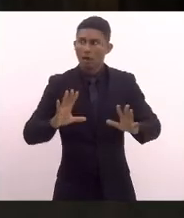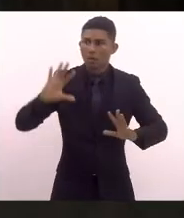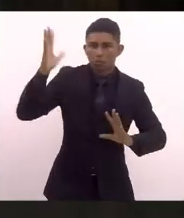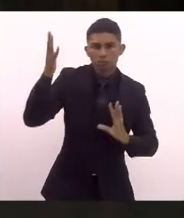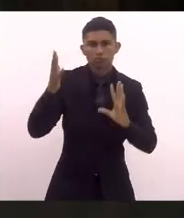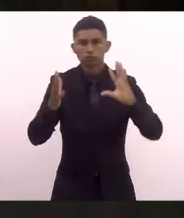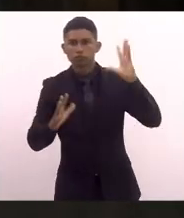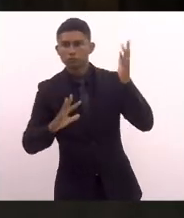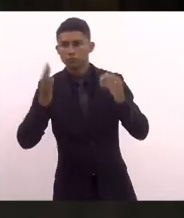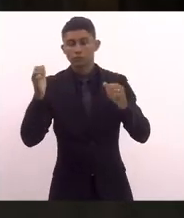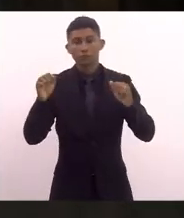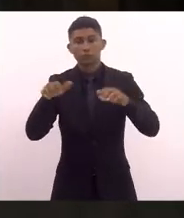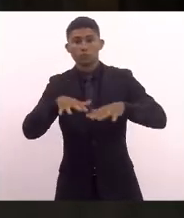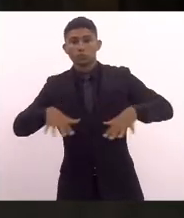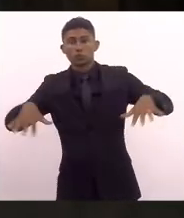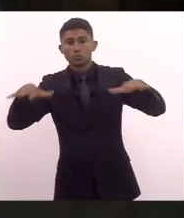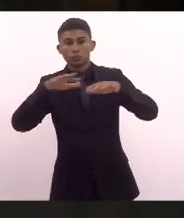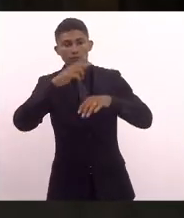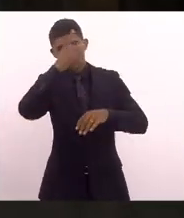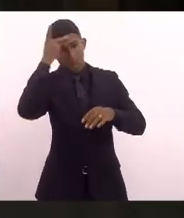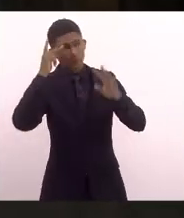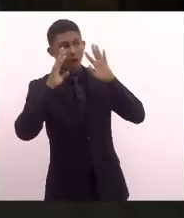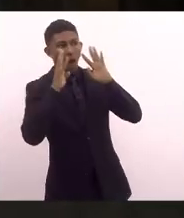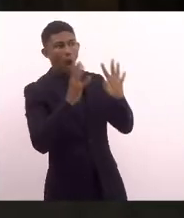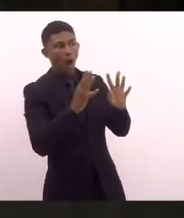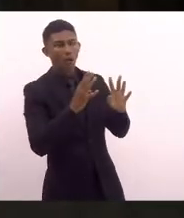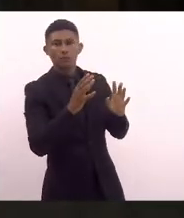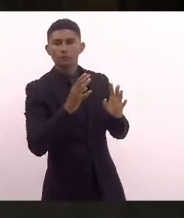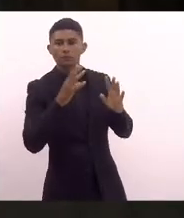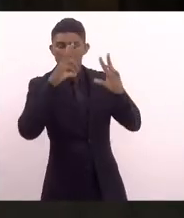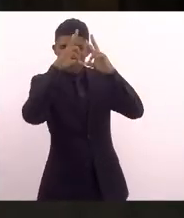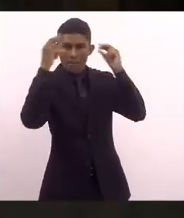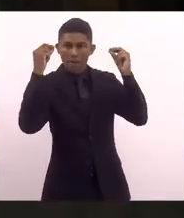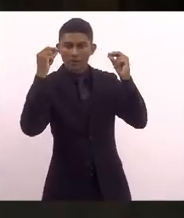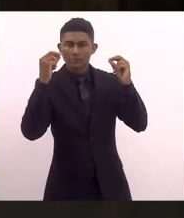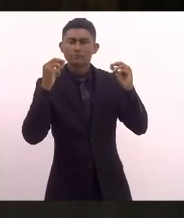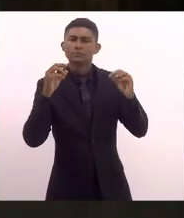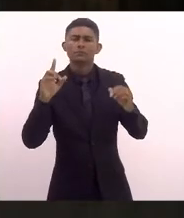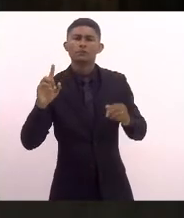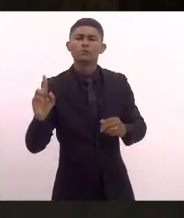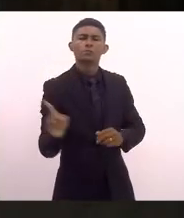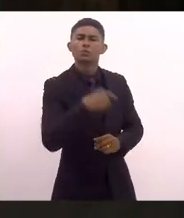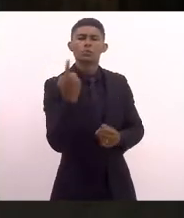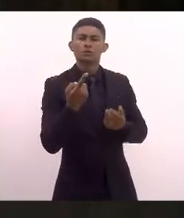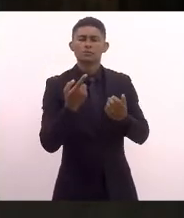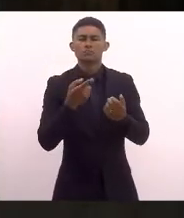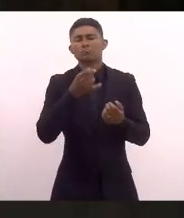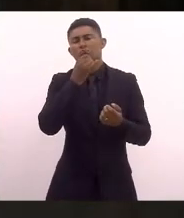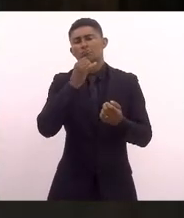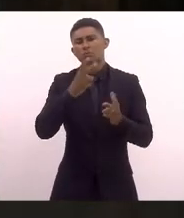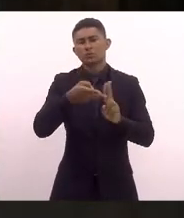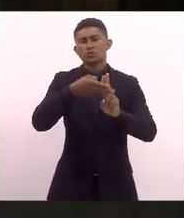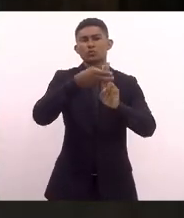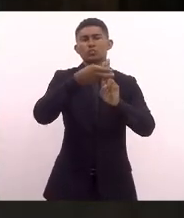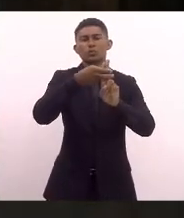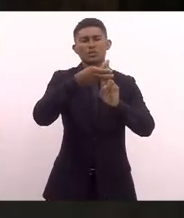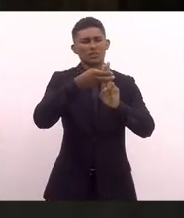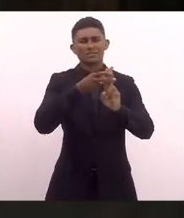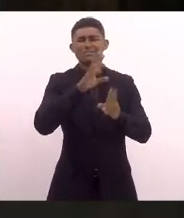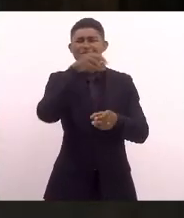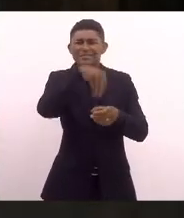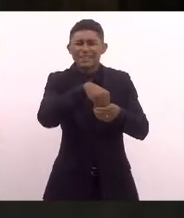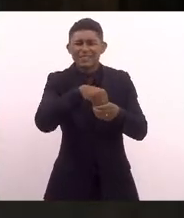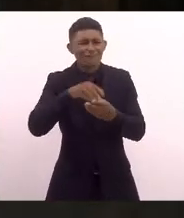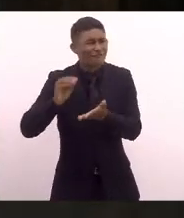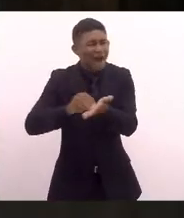para os profissionais de enfermagem, era novo. O Sistema Único de Saúde socateado,